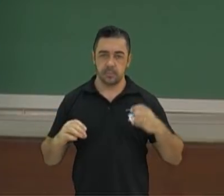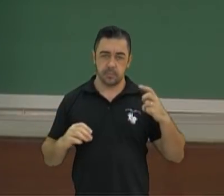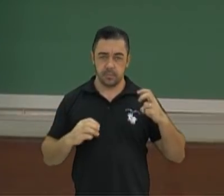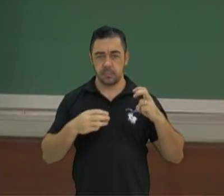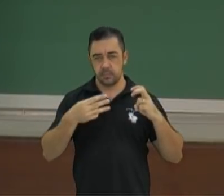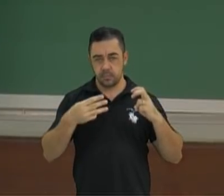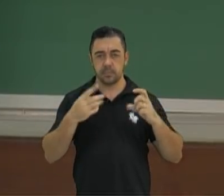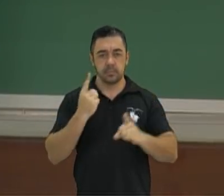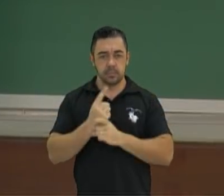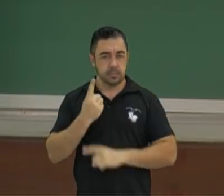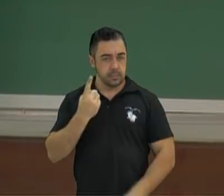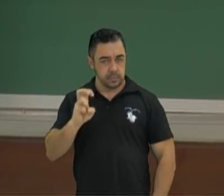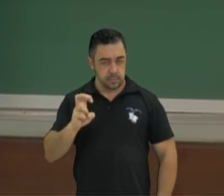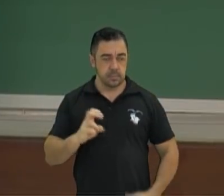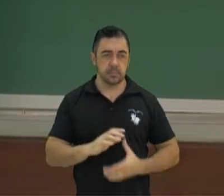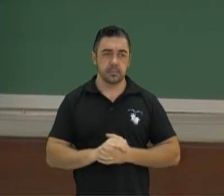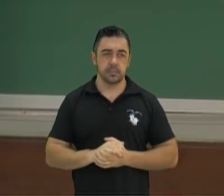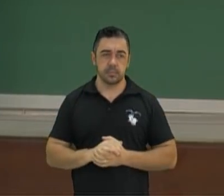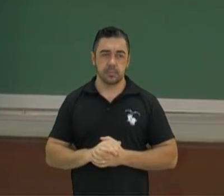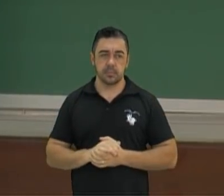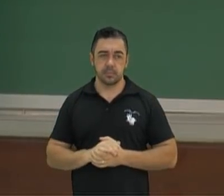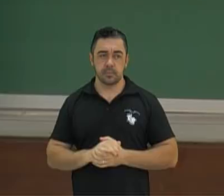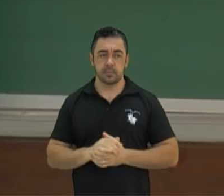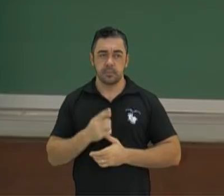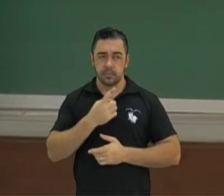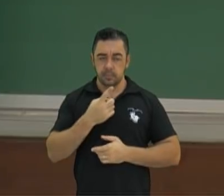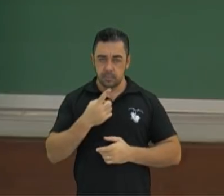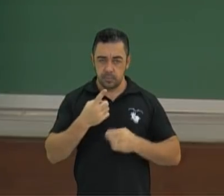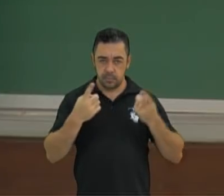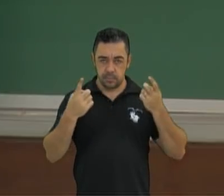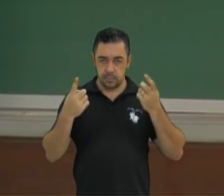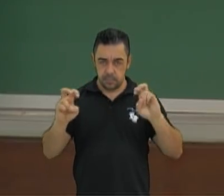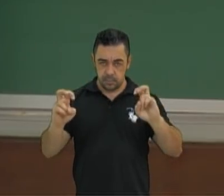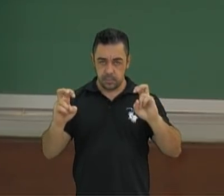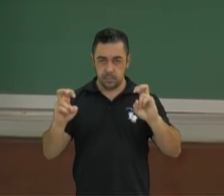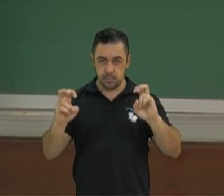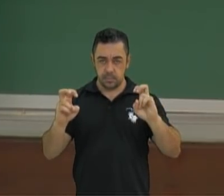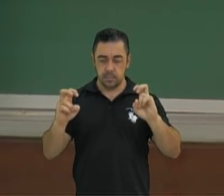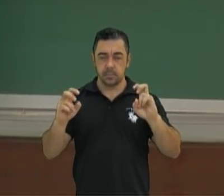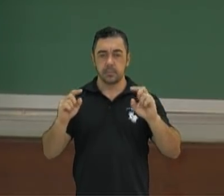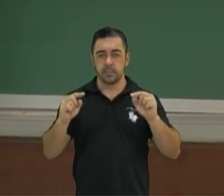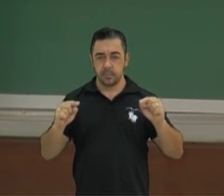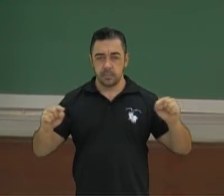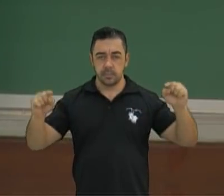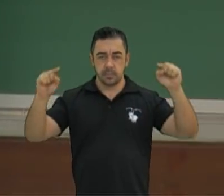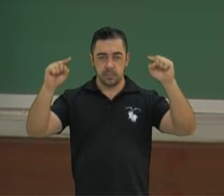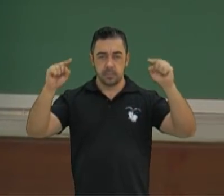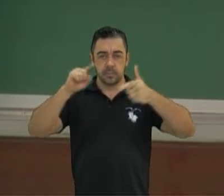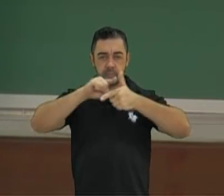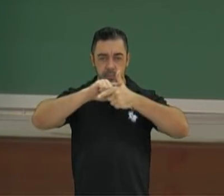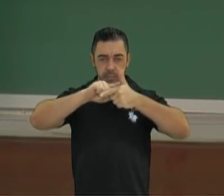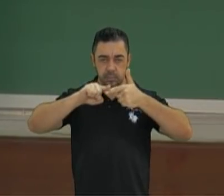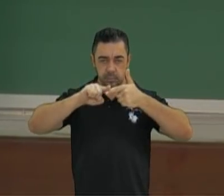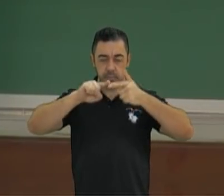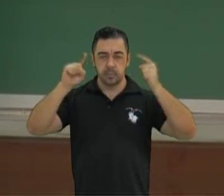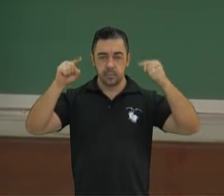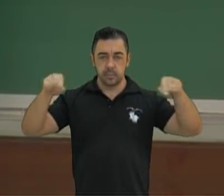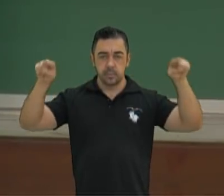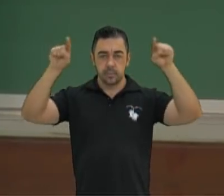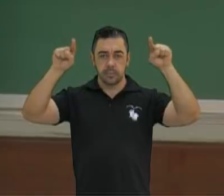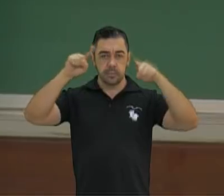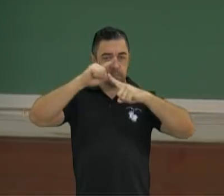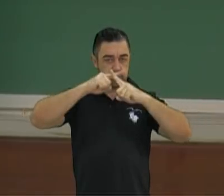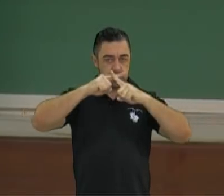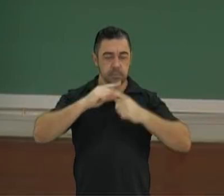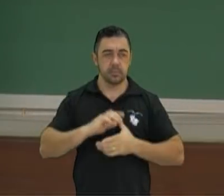é 15. Então, a professora colocou 15 aqui, o denominador comum. Agora, eu tenho que encontrar os